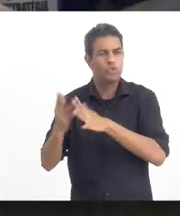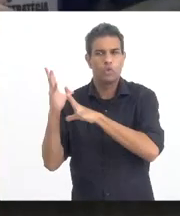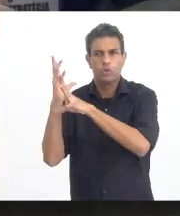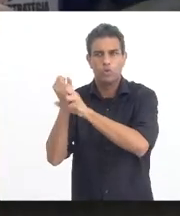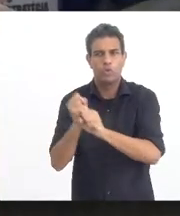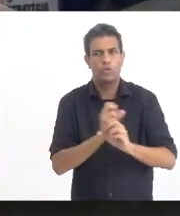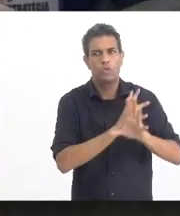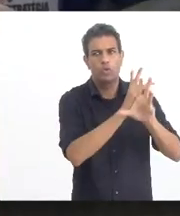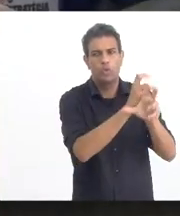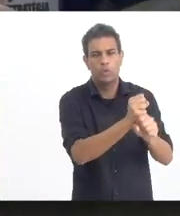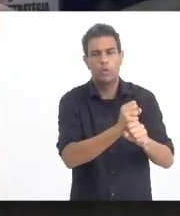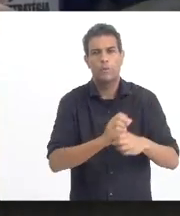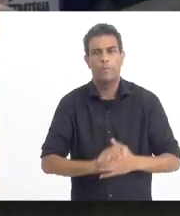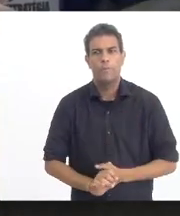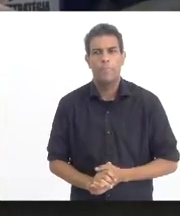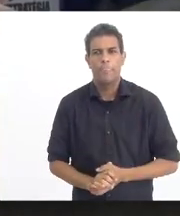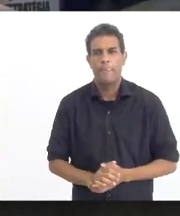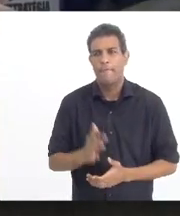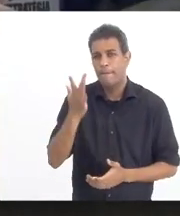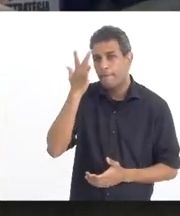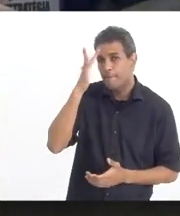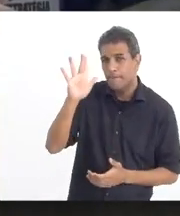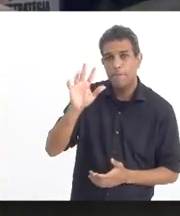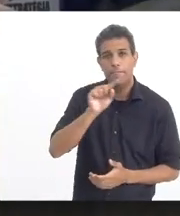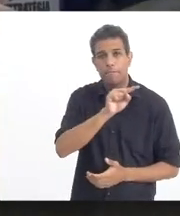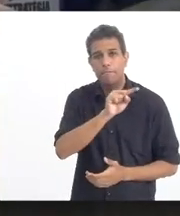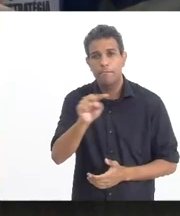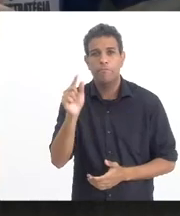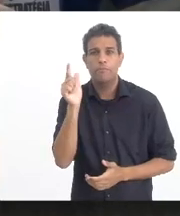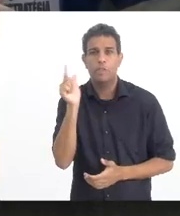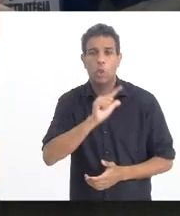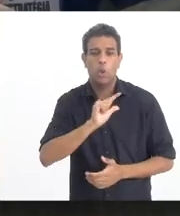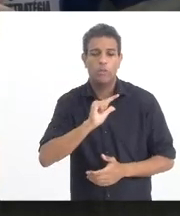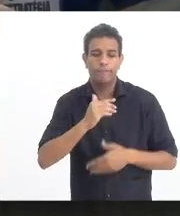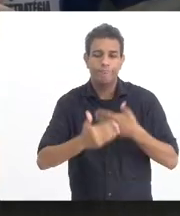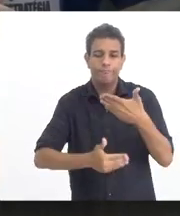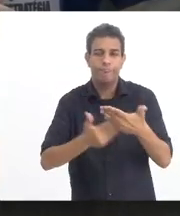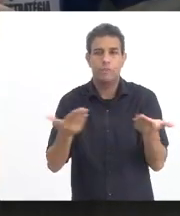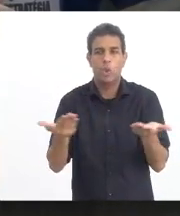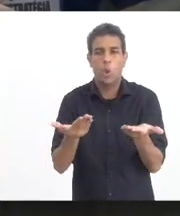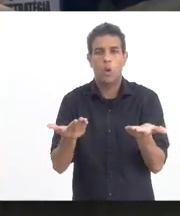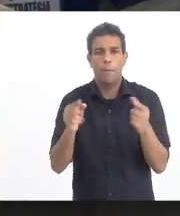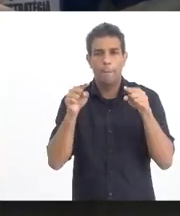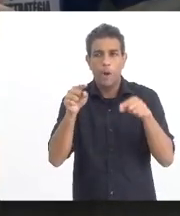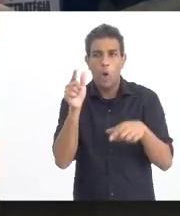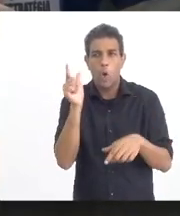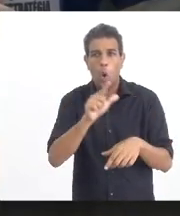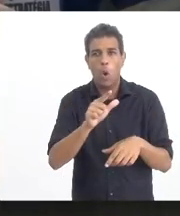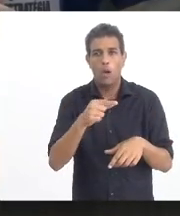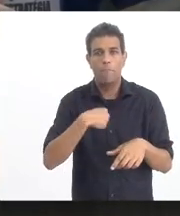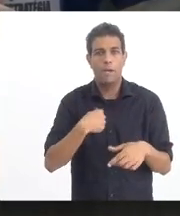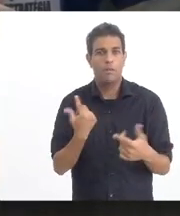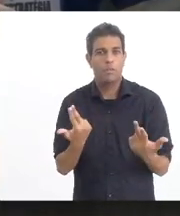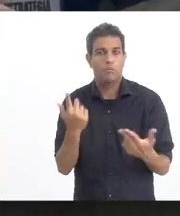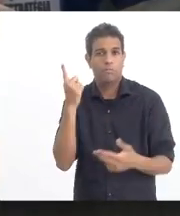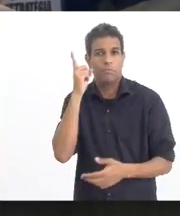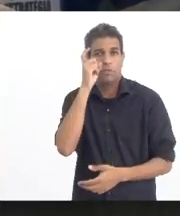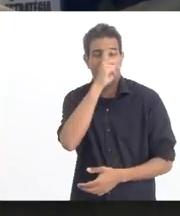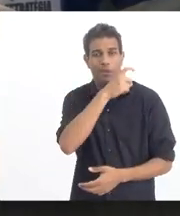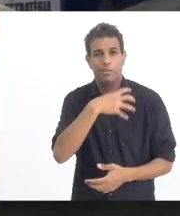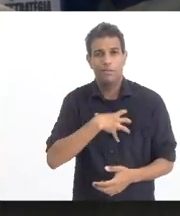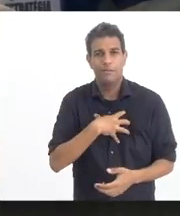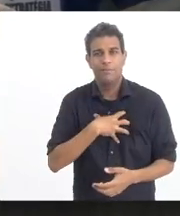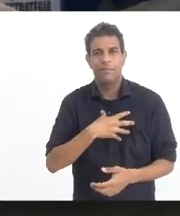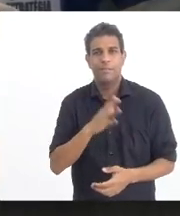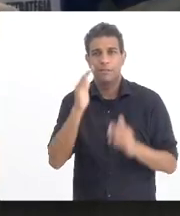diferentes. Eu não sei quais foram os sapatos que você calçou para chegar até aqui, mas você também não sabe quais foram os meus. E eu